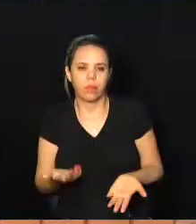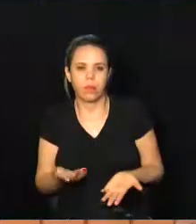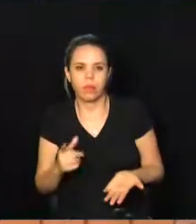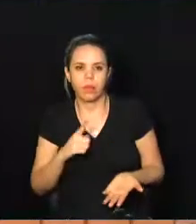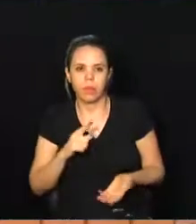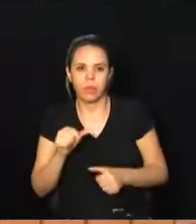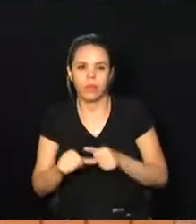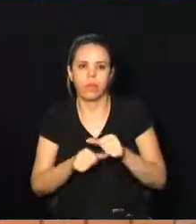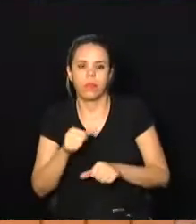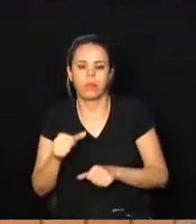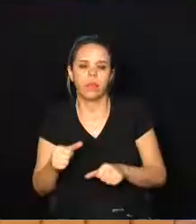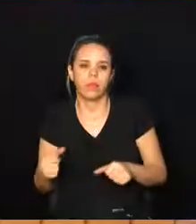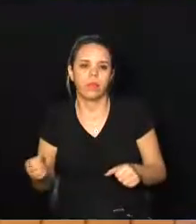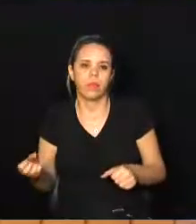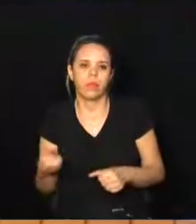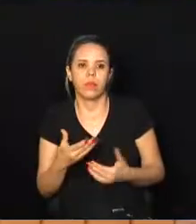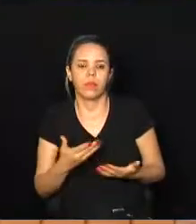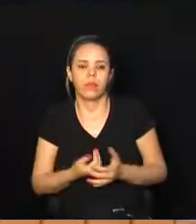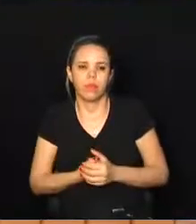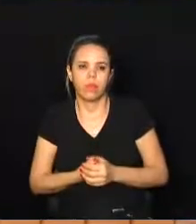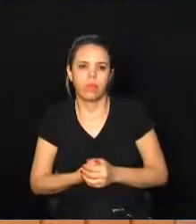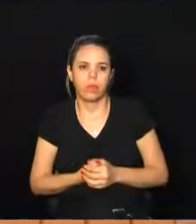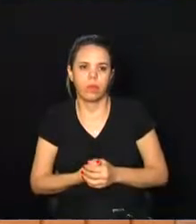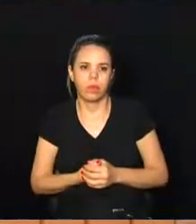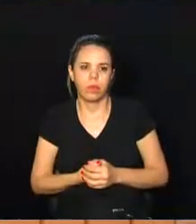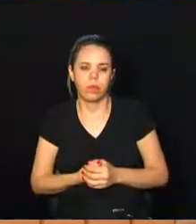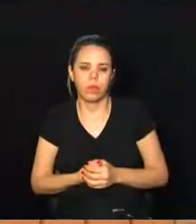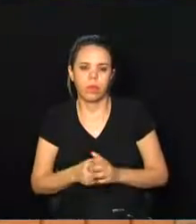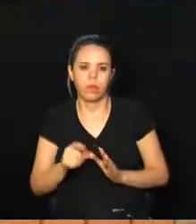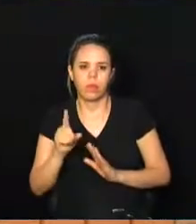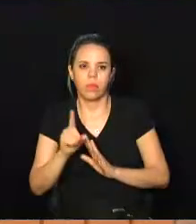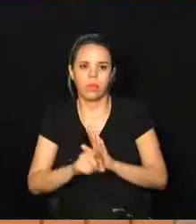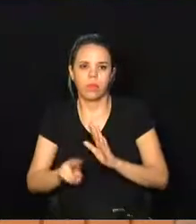uma mudança recente na questão de lei de uso e